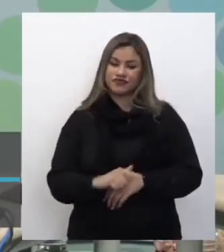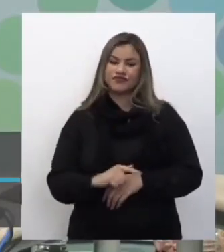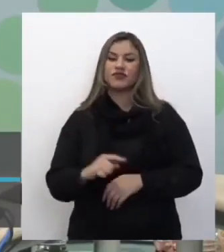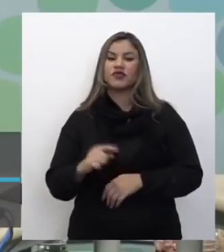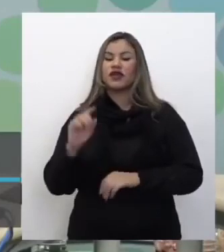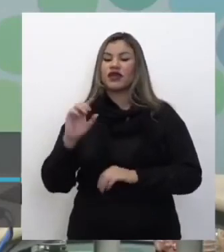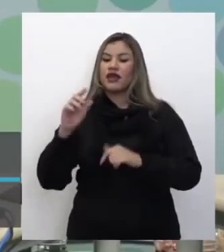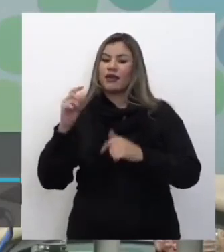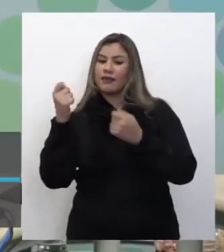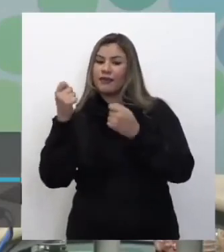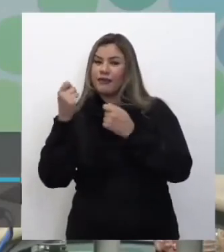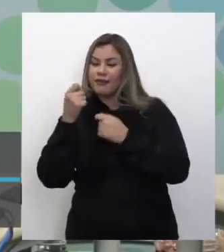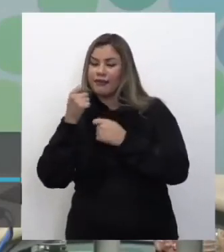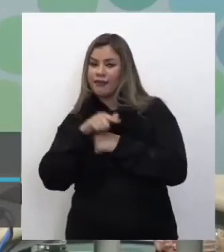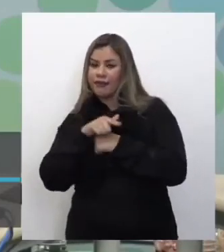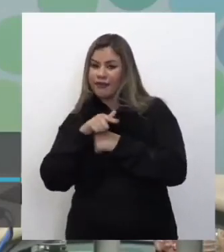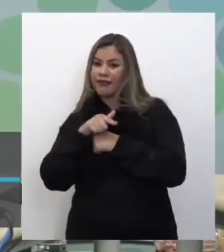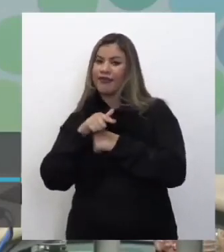mentiroso.